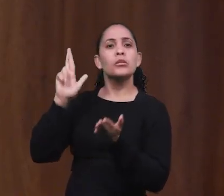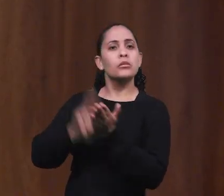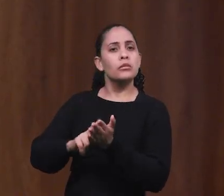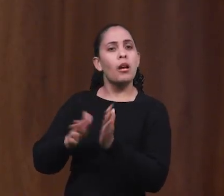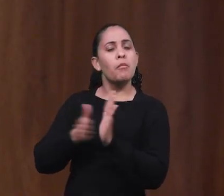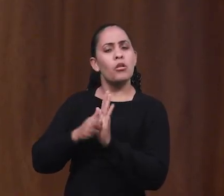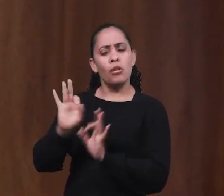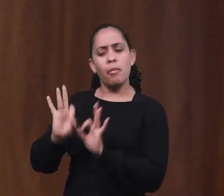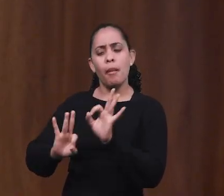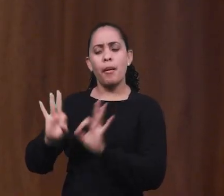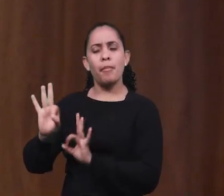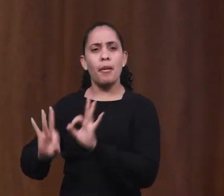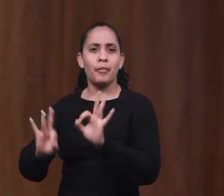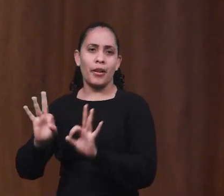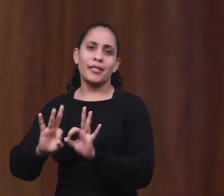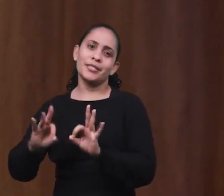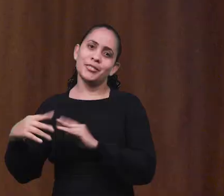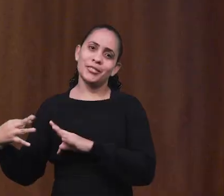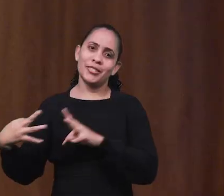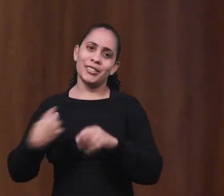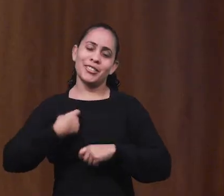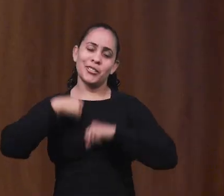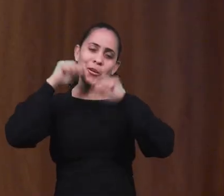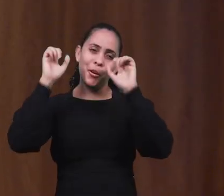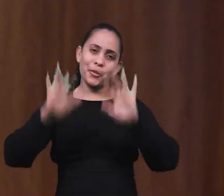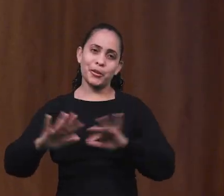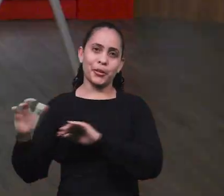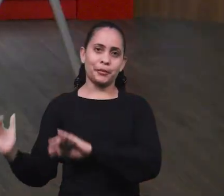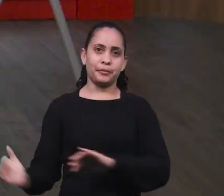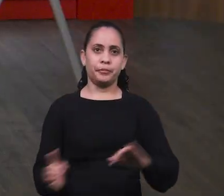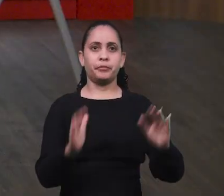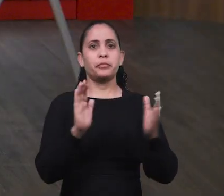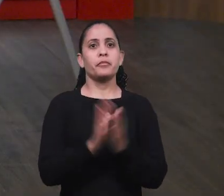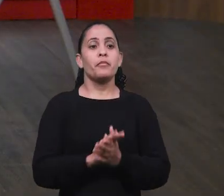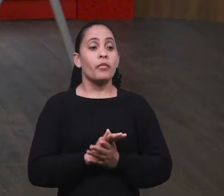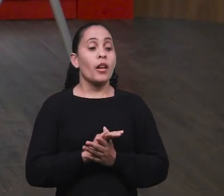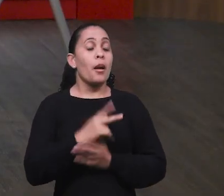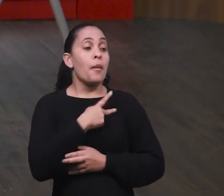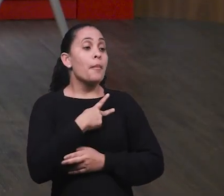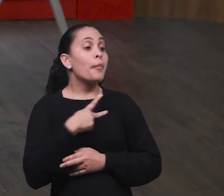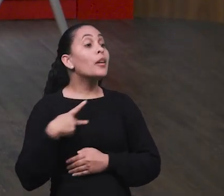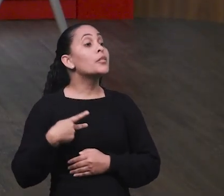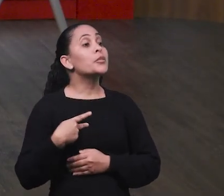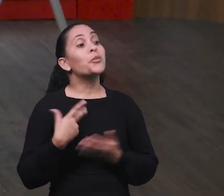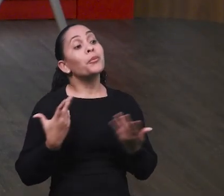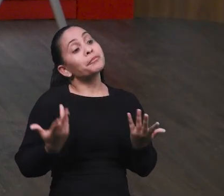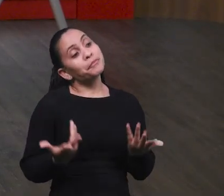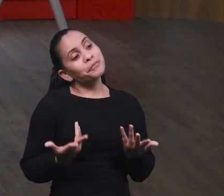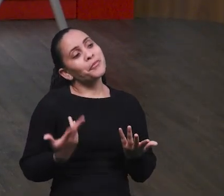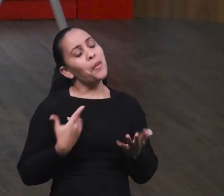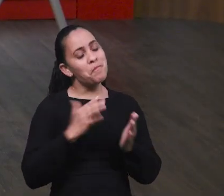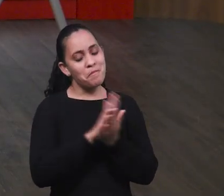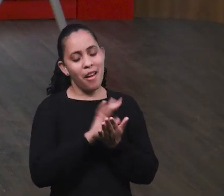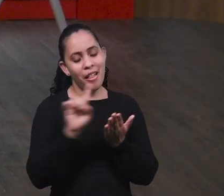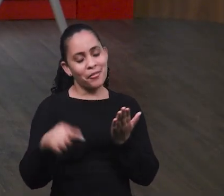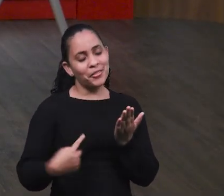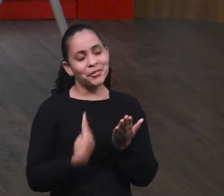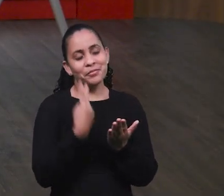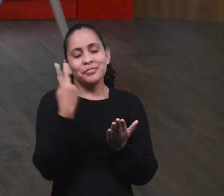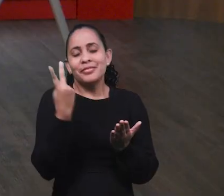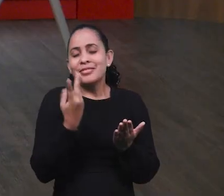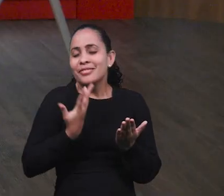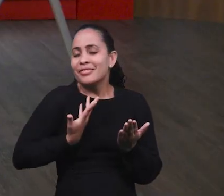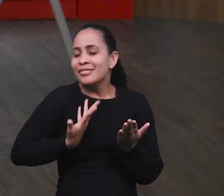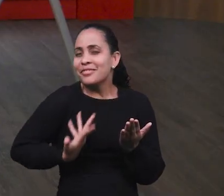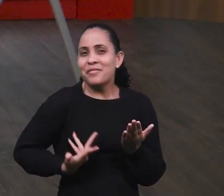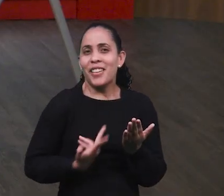você necessita e os seus negócios serão abençoados. Pastor João, mas a Bíblia ela é rica. Ela é de